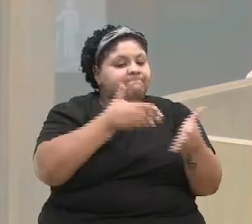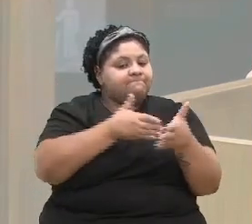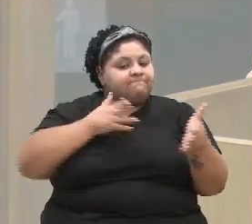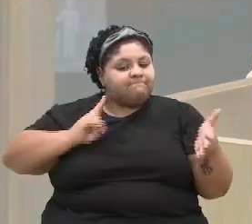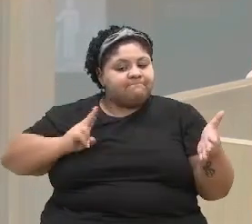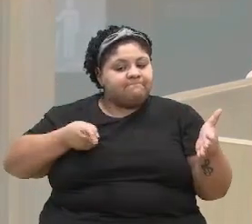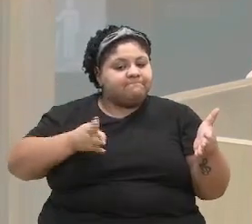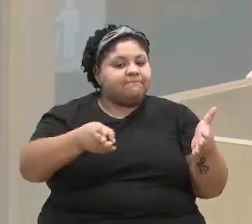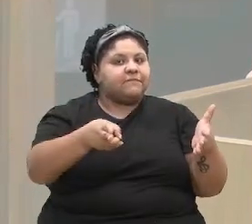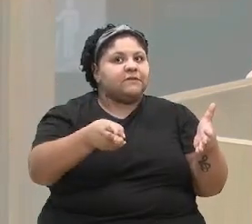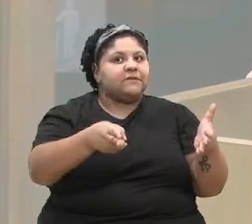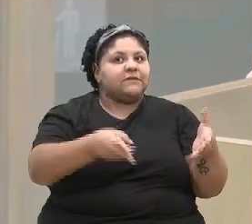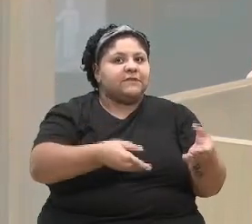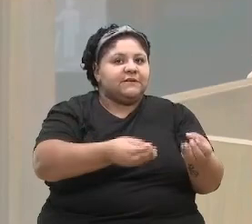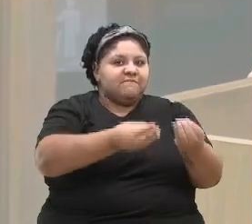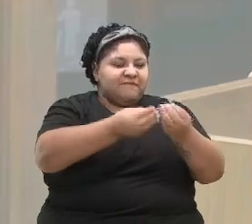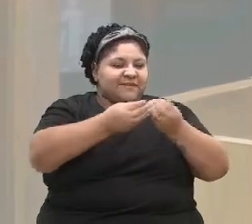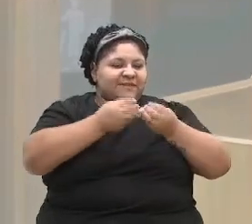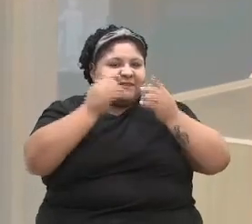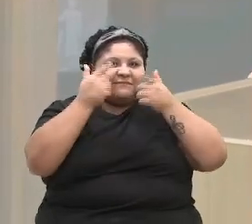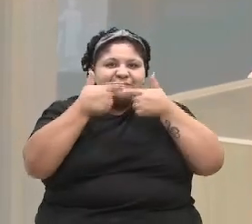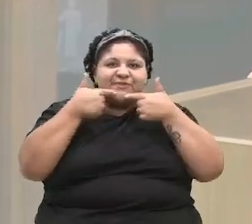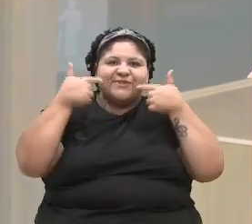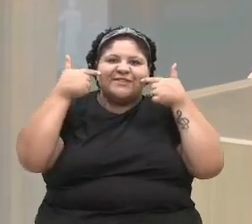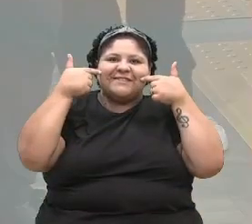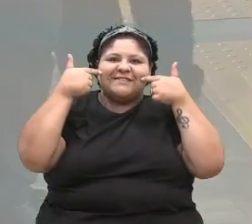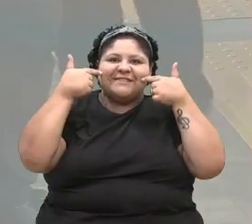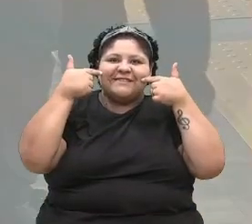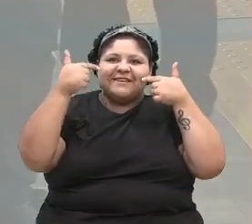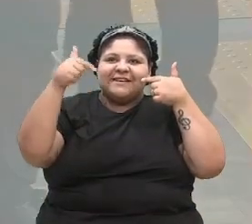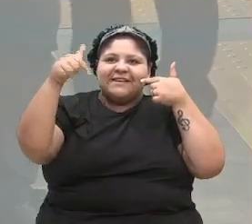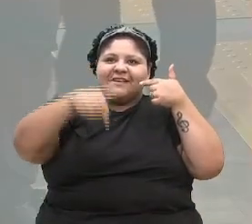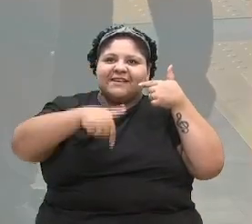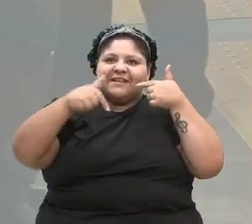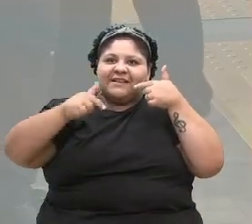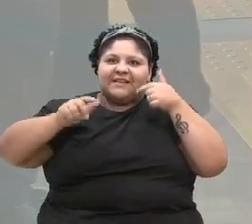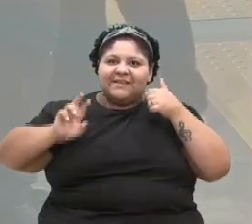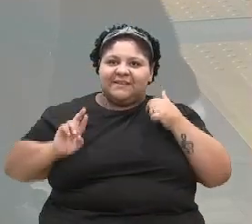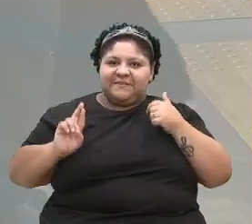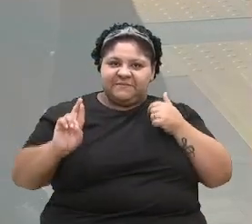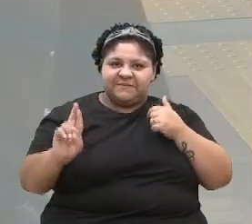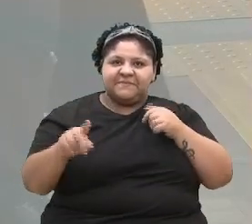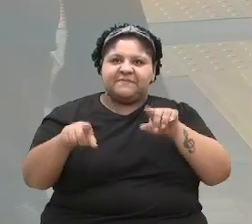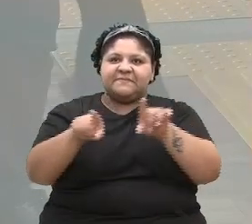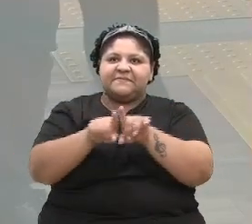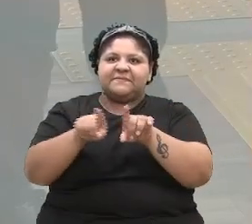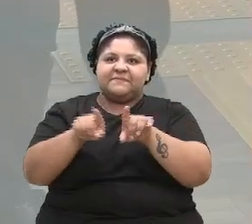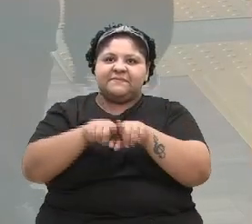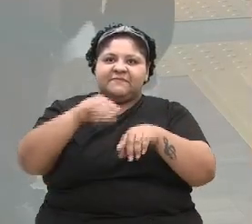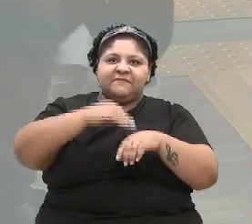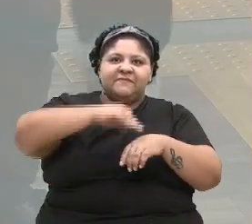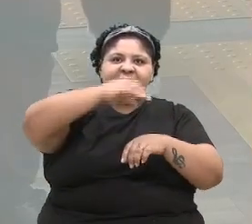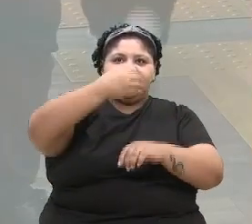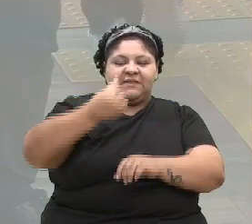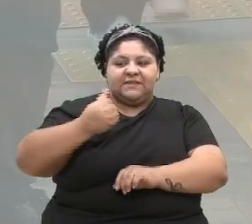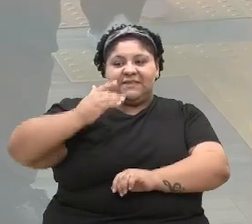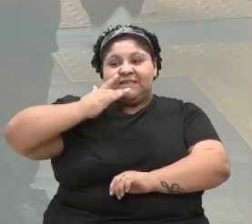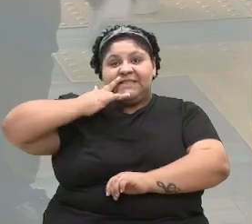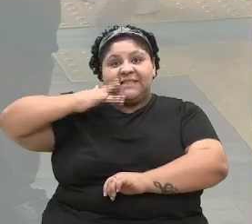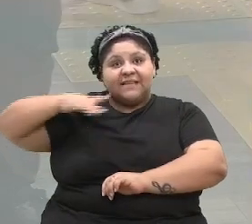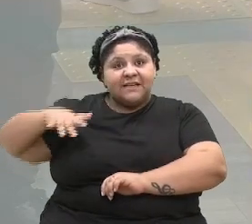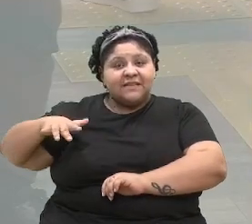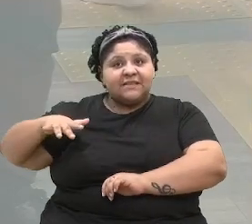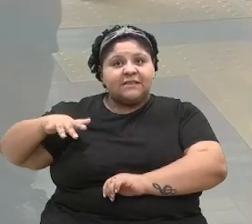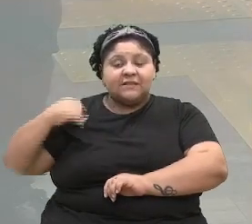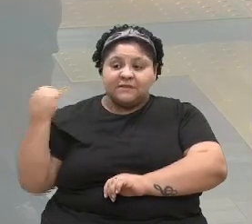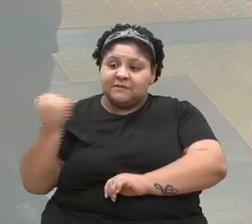nos presenteia com um sorriso. Estou aqui representando também mais 6 crianças raras